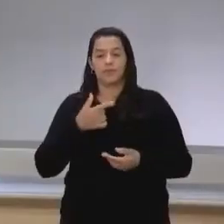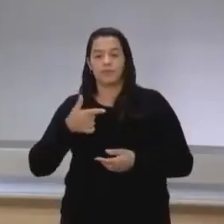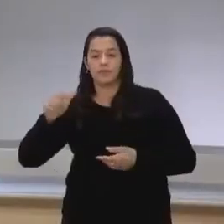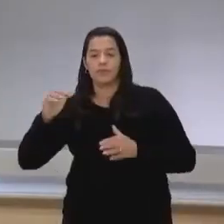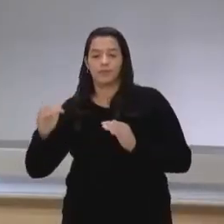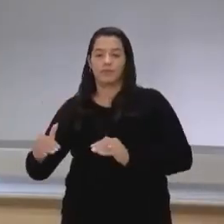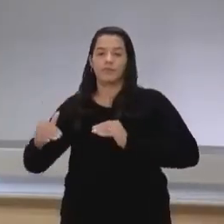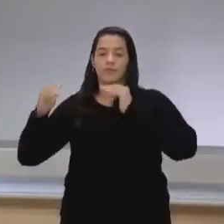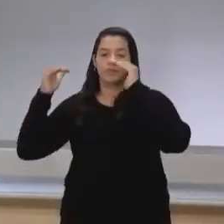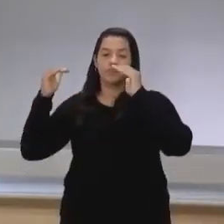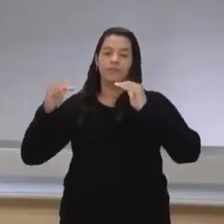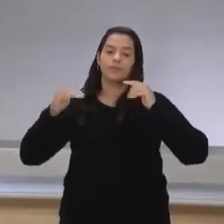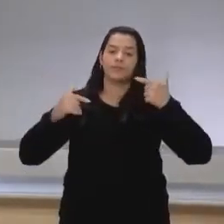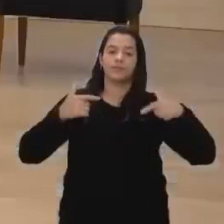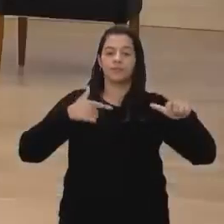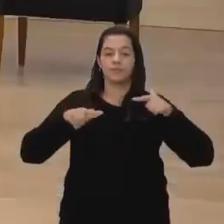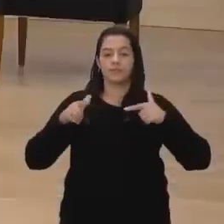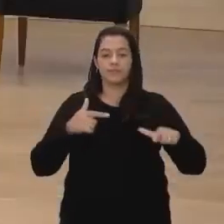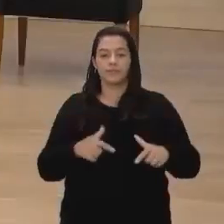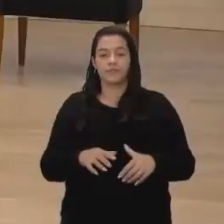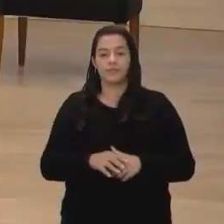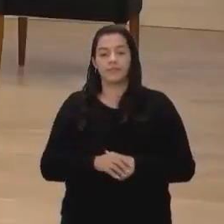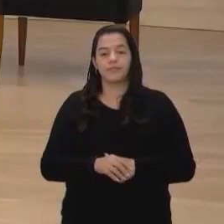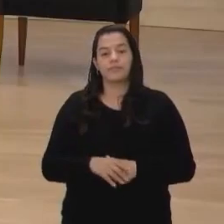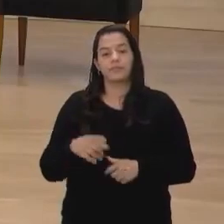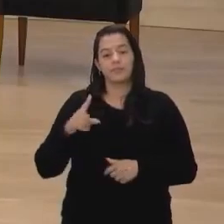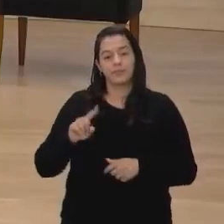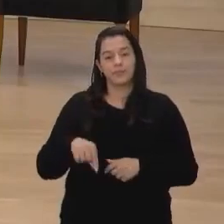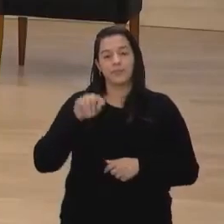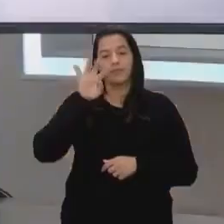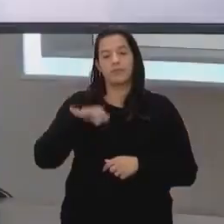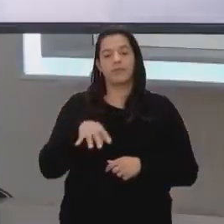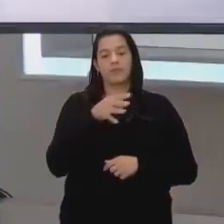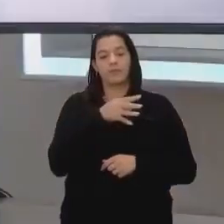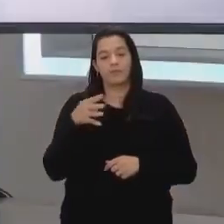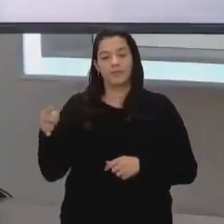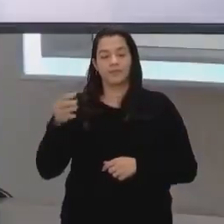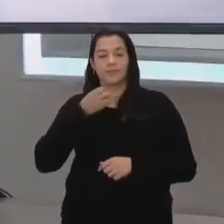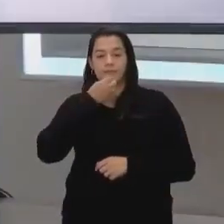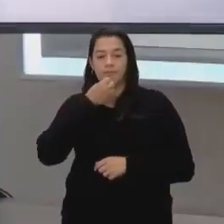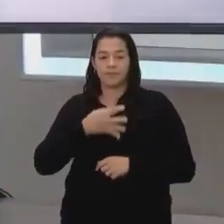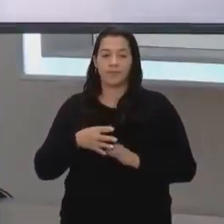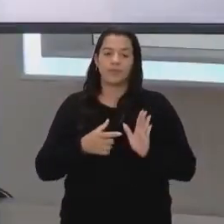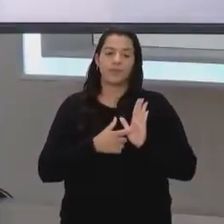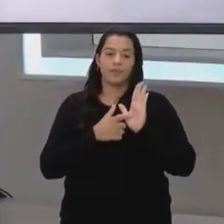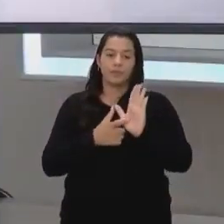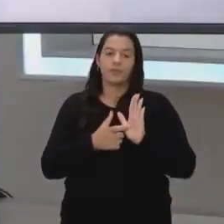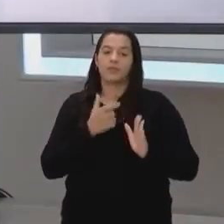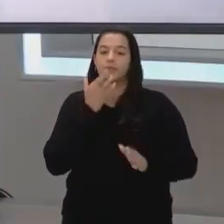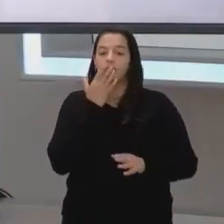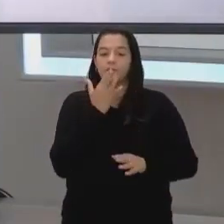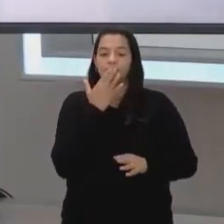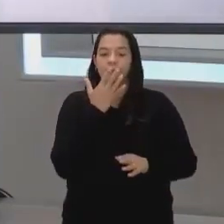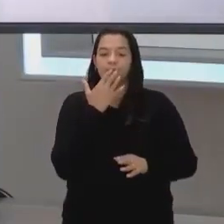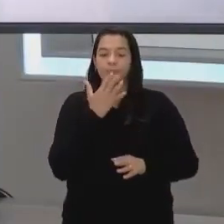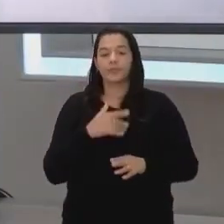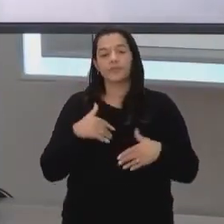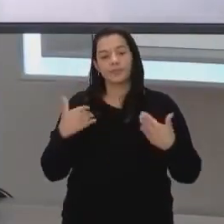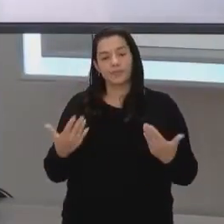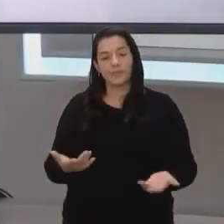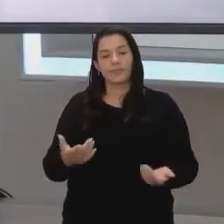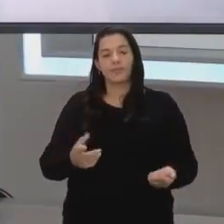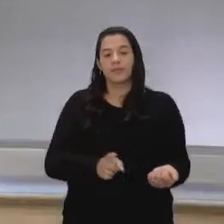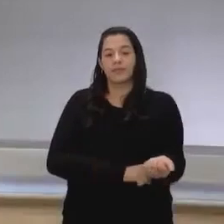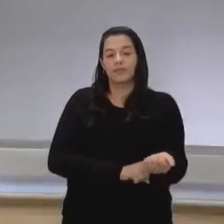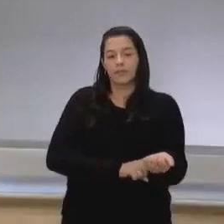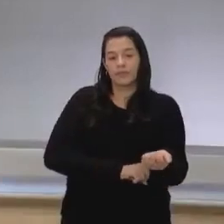patamar. Já está nos outros patamares. E aí, na tabela periódica, até é um fato interessante, eles são representados na cor azul, devido ao sangue